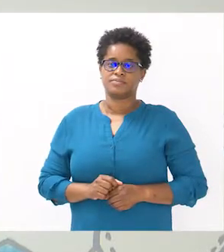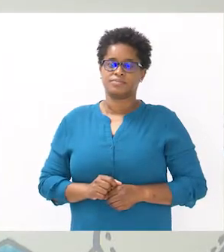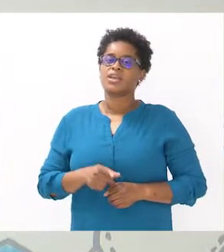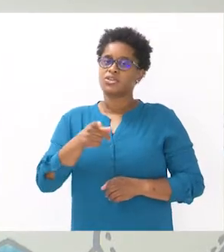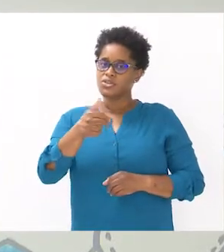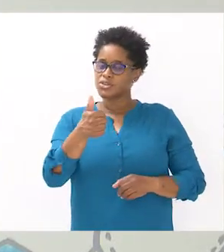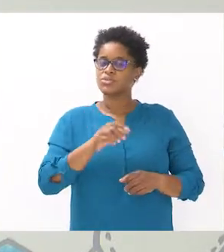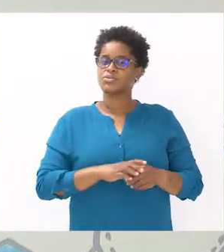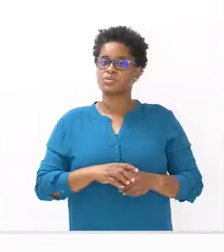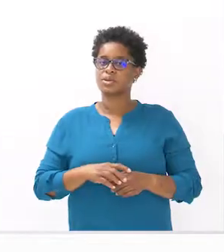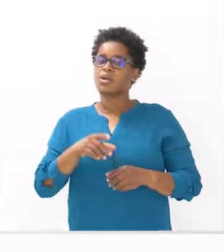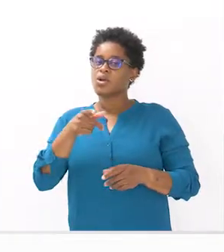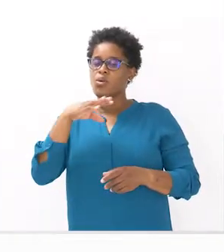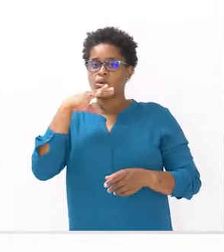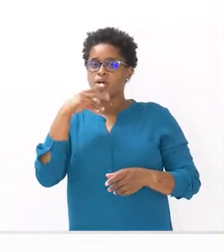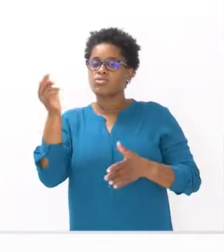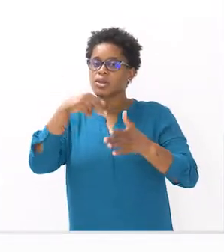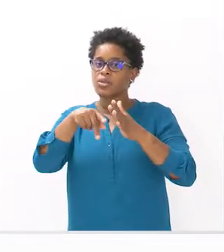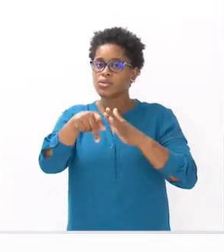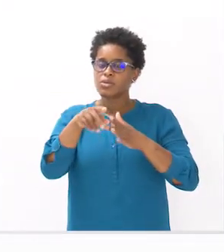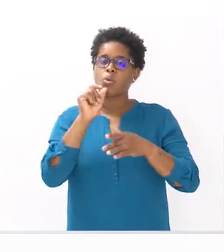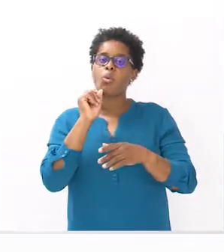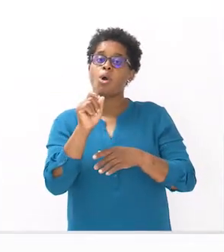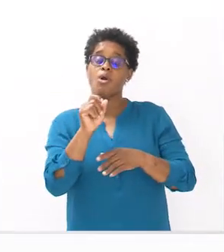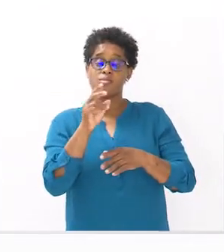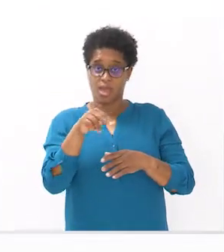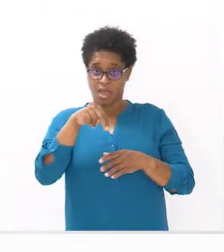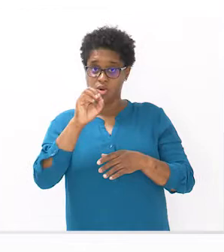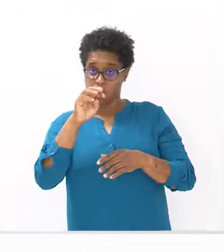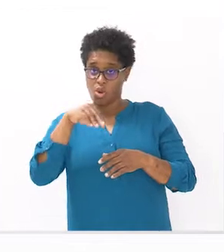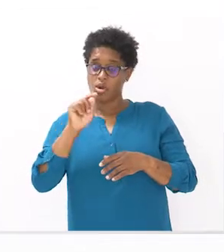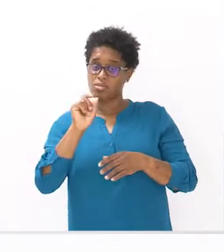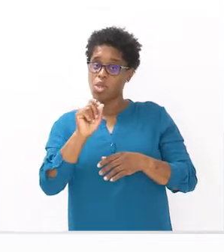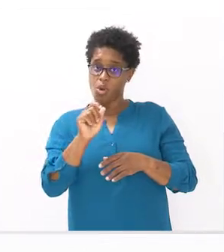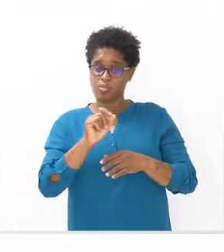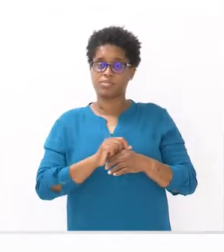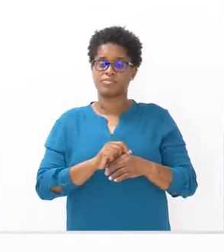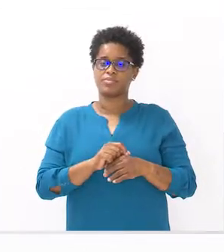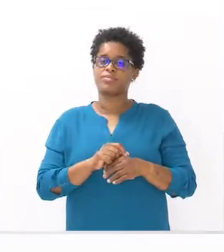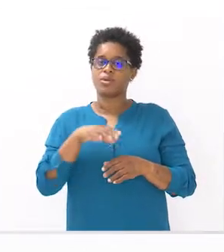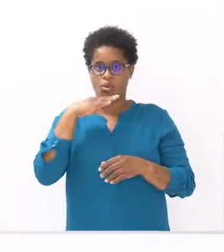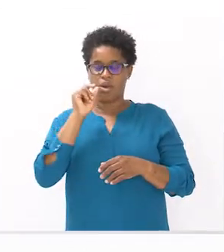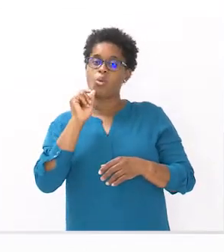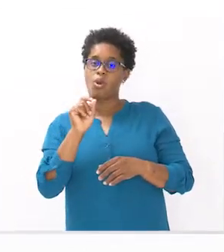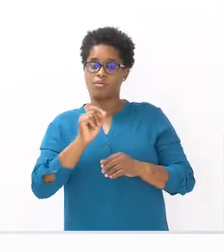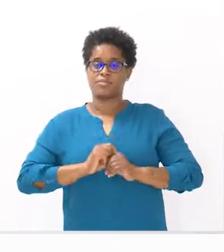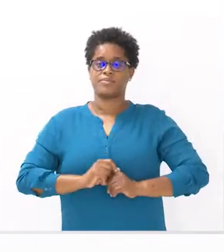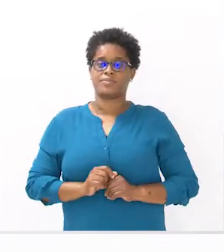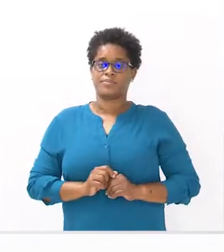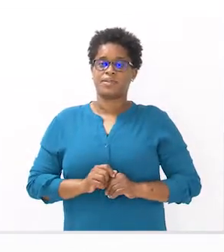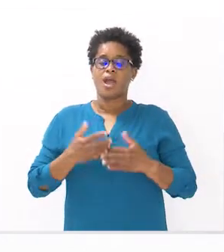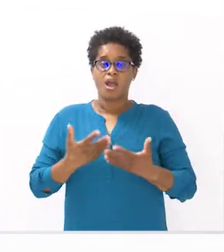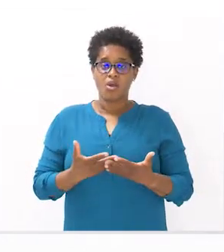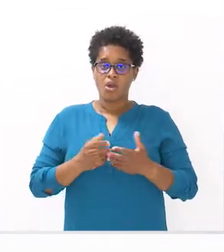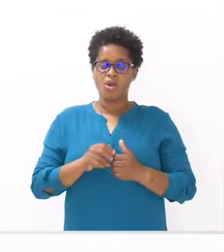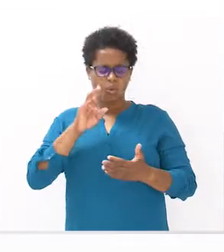o cão pertence... É um nome, não é? O cão é um nome.